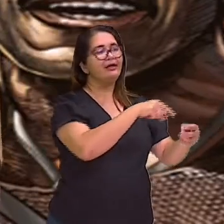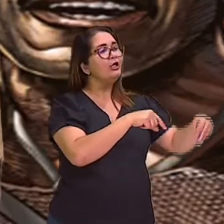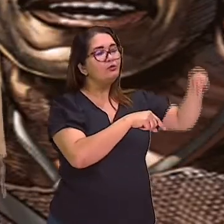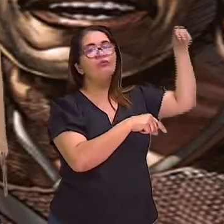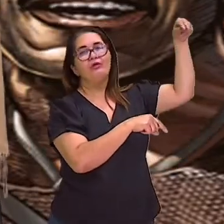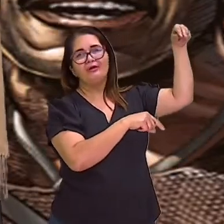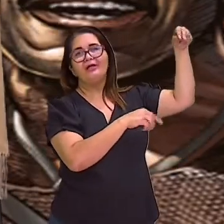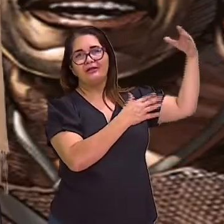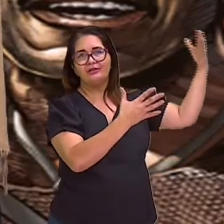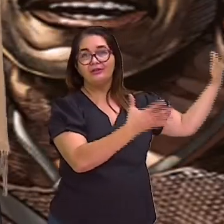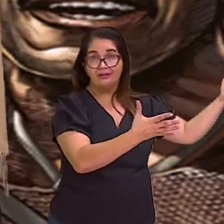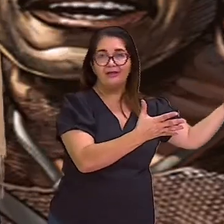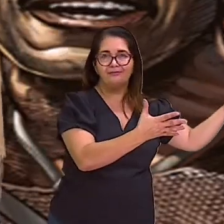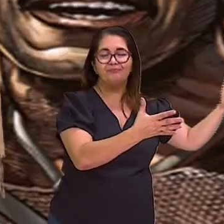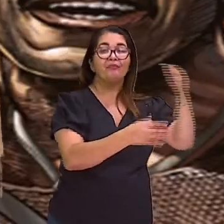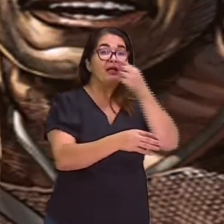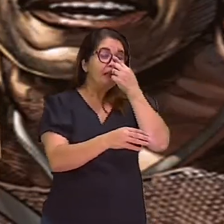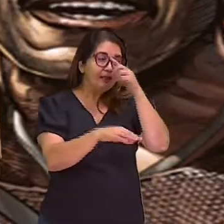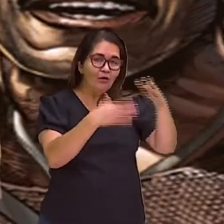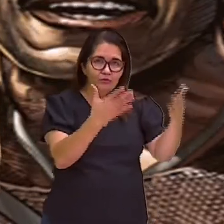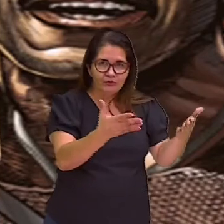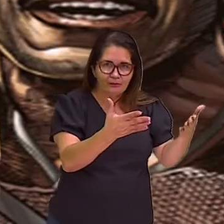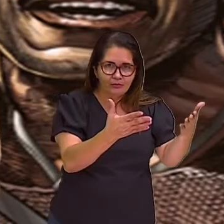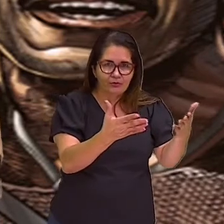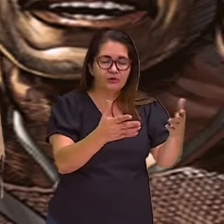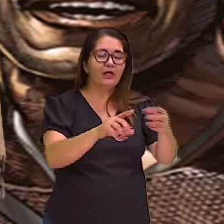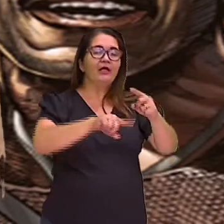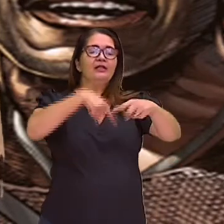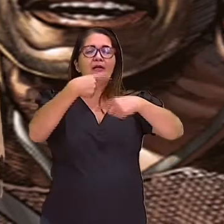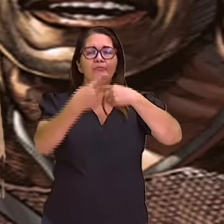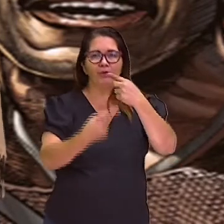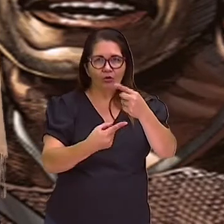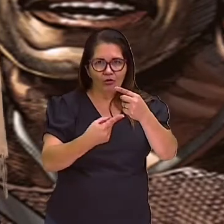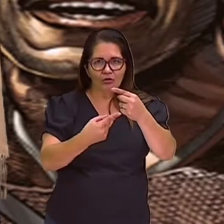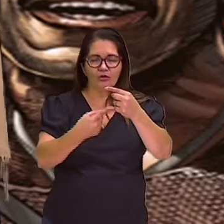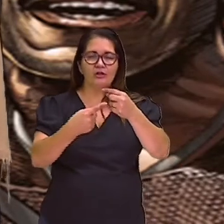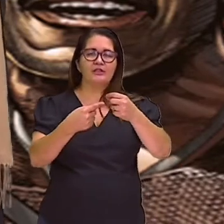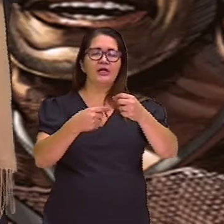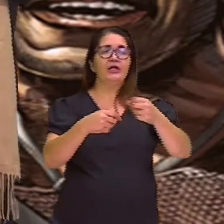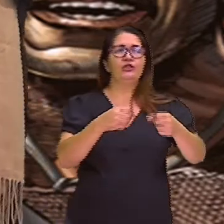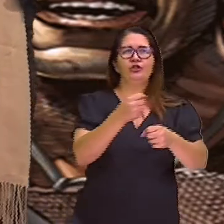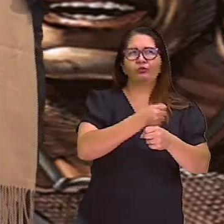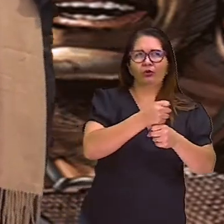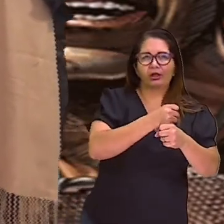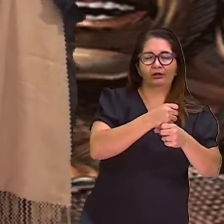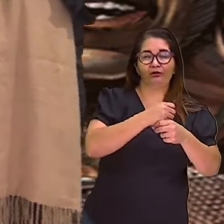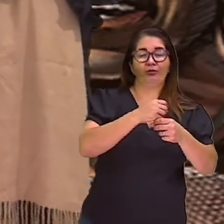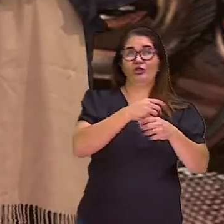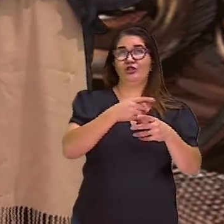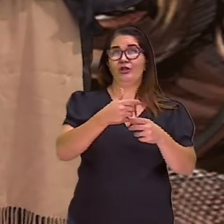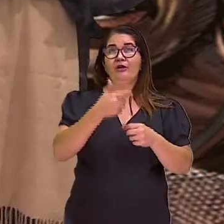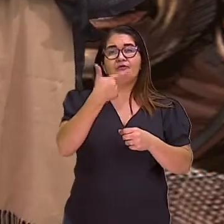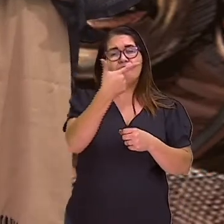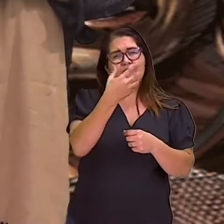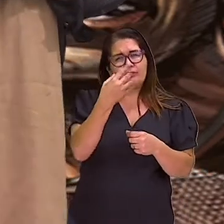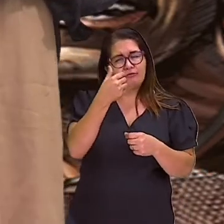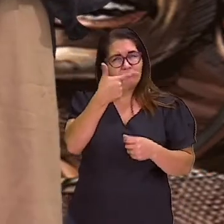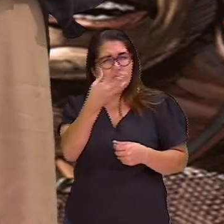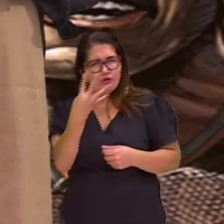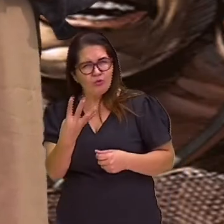acabou retomando a região depois de 24 anos de domínio dos holandeses. A reconquista de